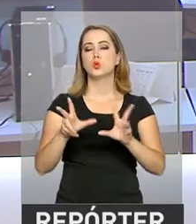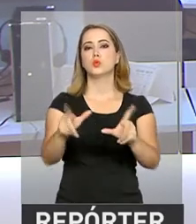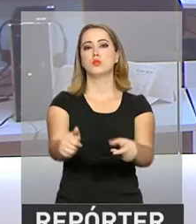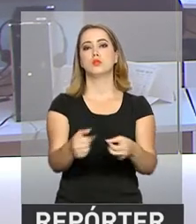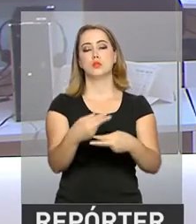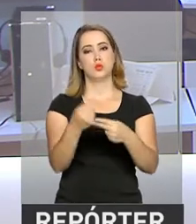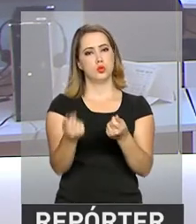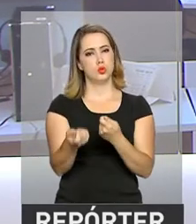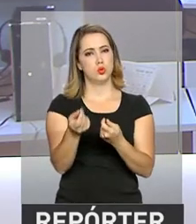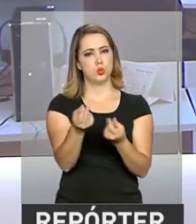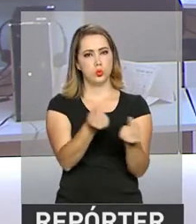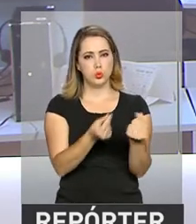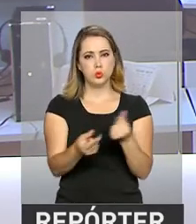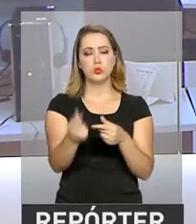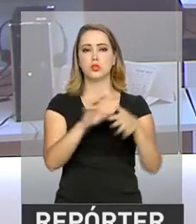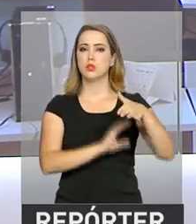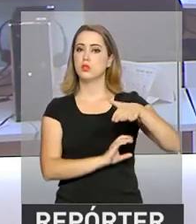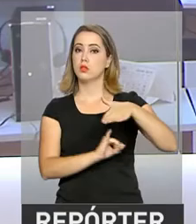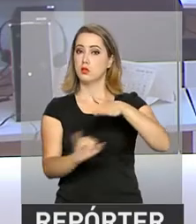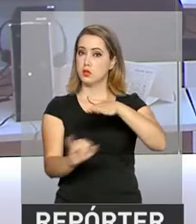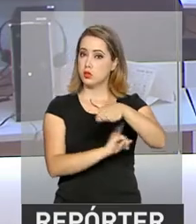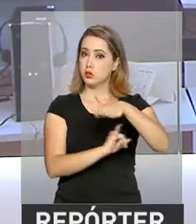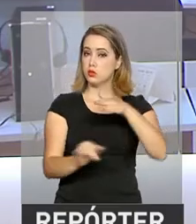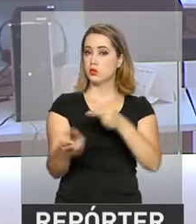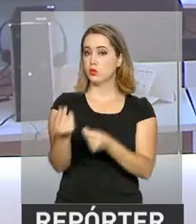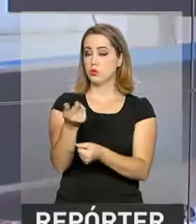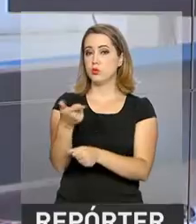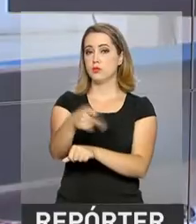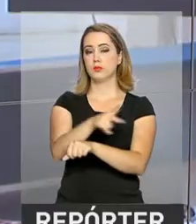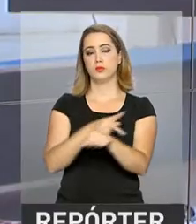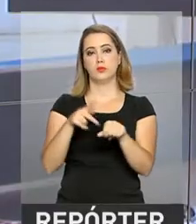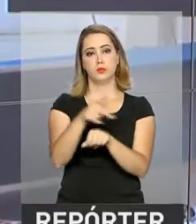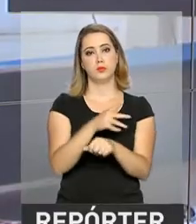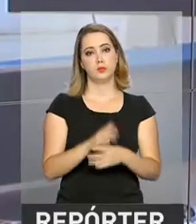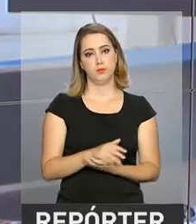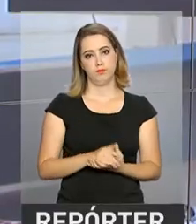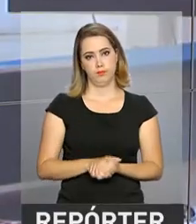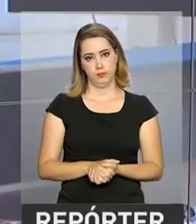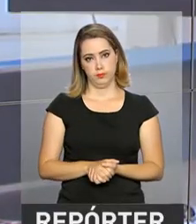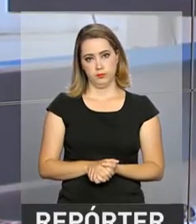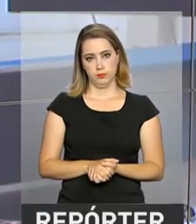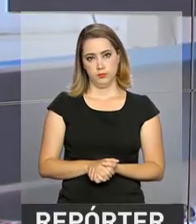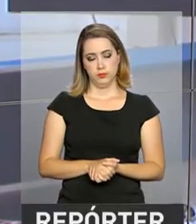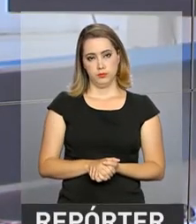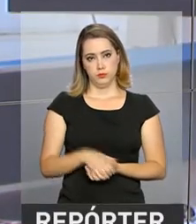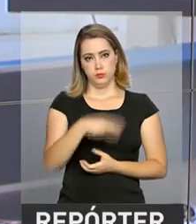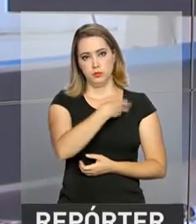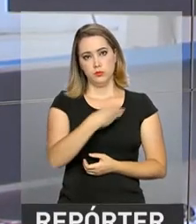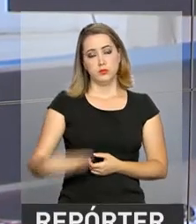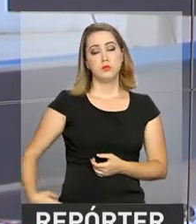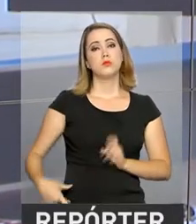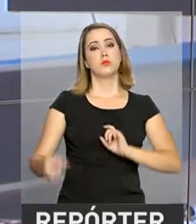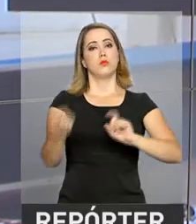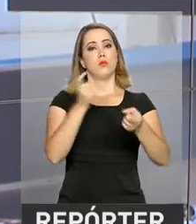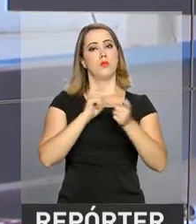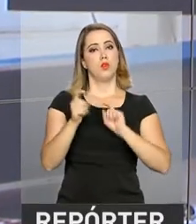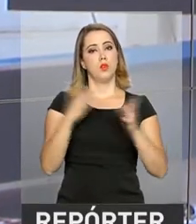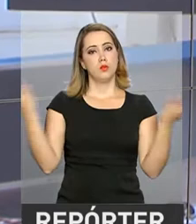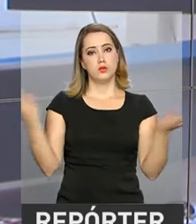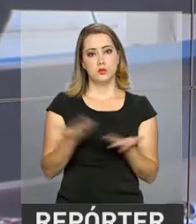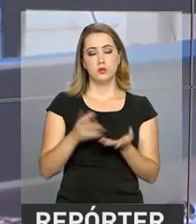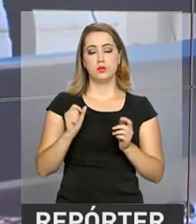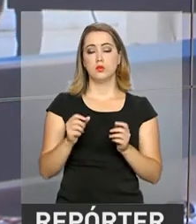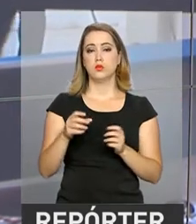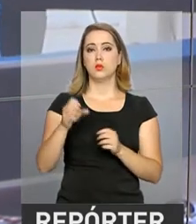operações com instituições financeiras no exterior e o ministro da fazenda e henrique meirelles esteve hoje no